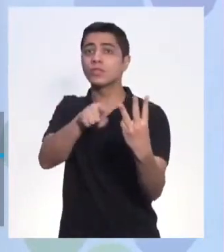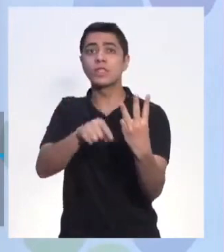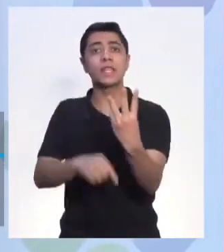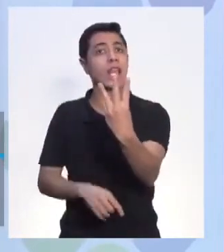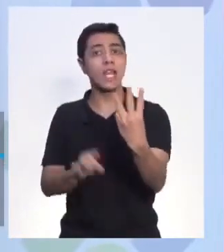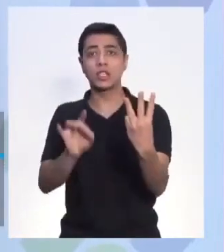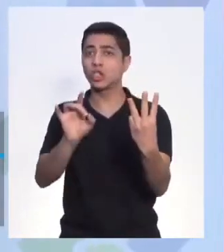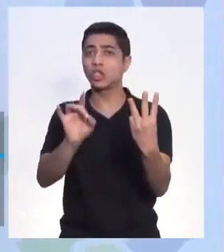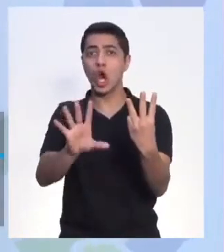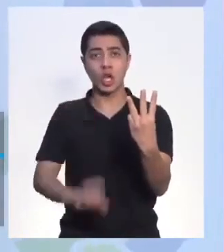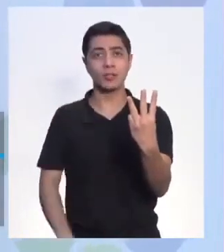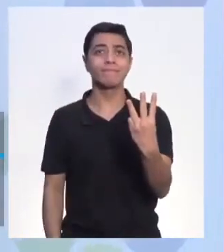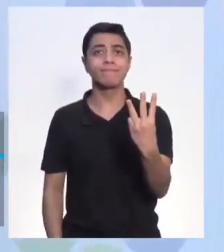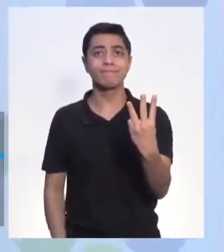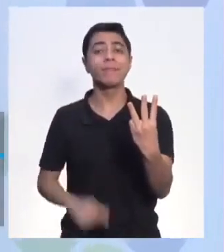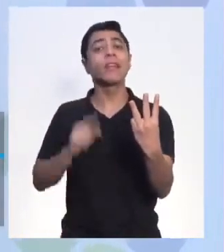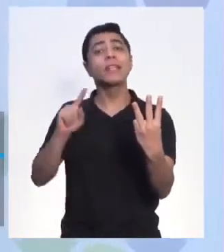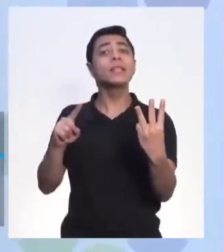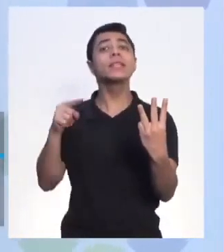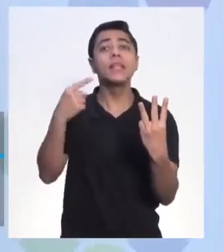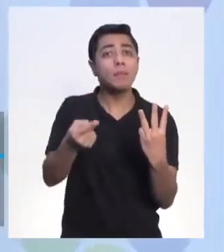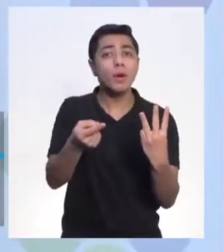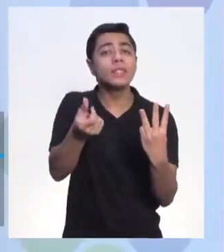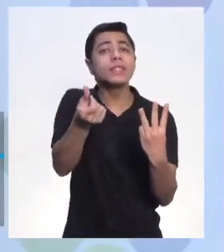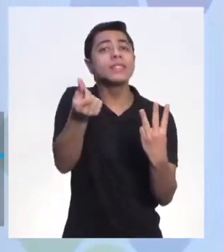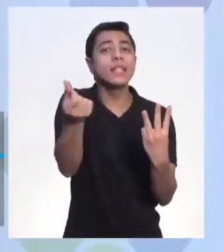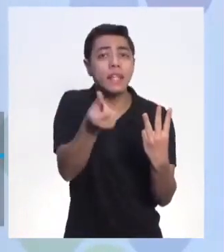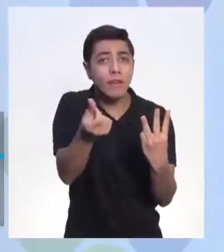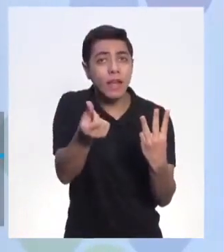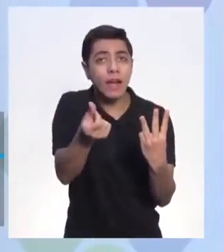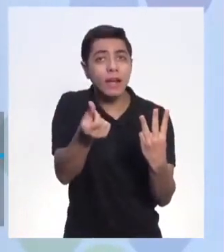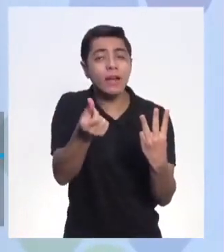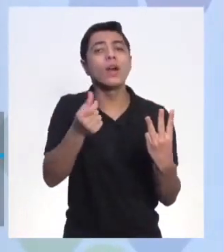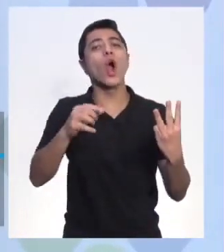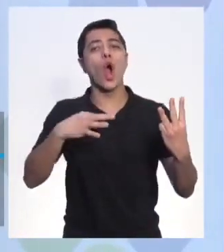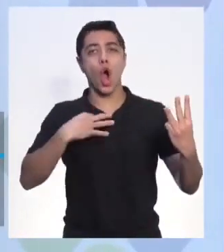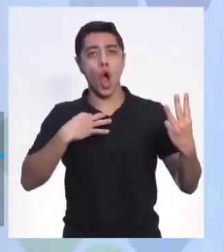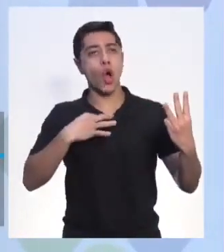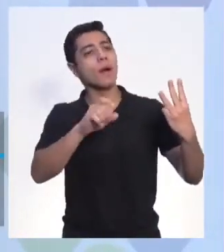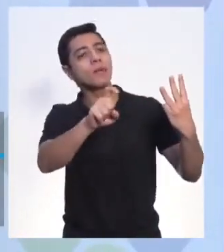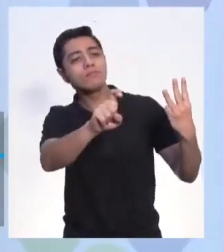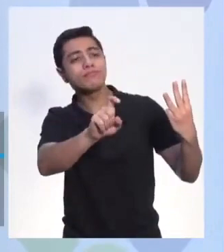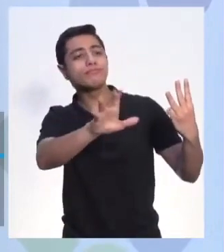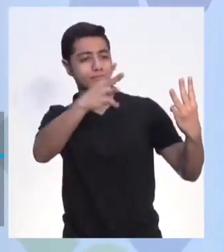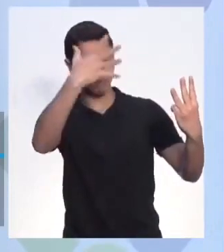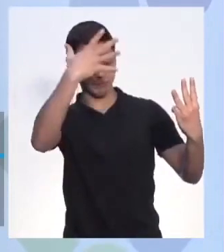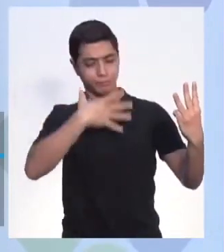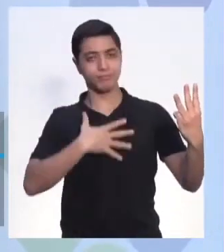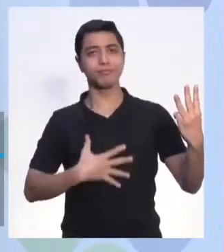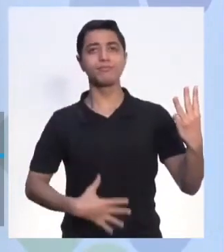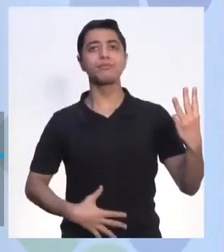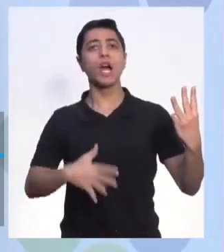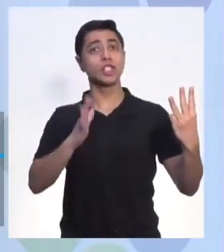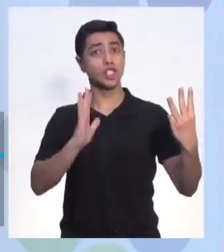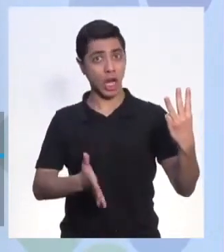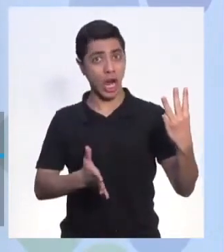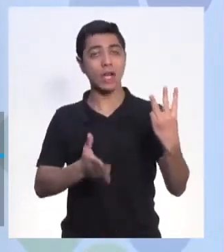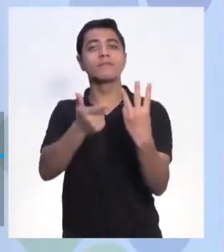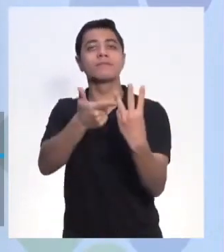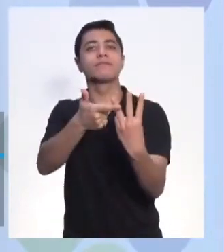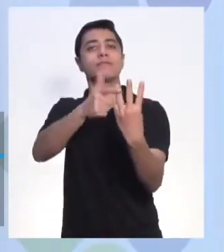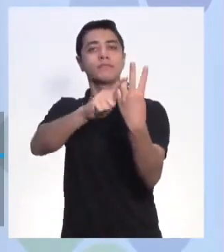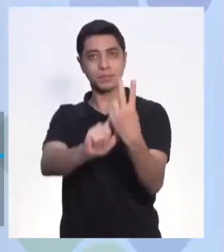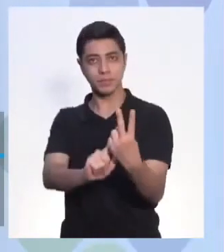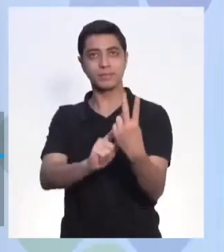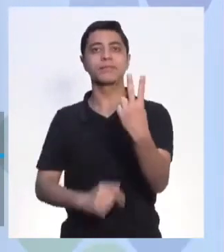Perfeito. Aí chega na sexta-feira, ela usou mais 1, então ela só vai ter 2 opções